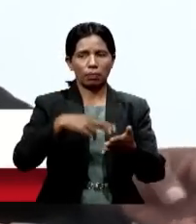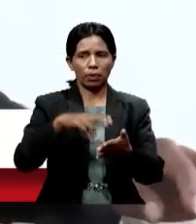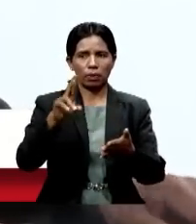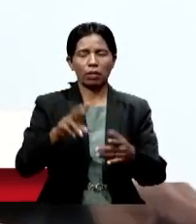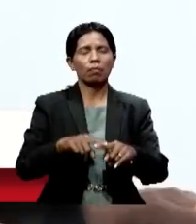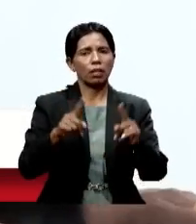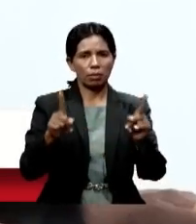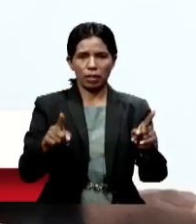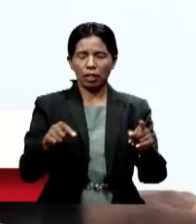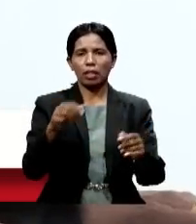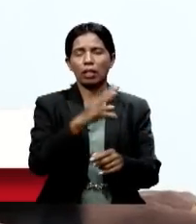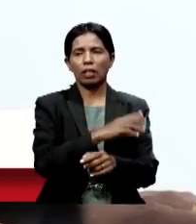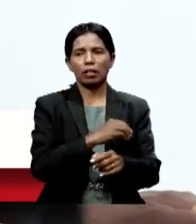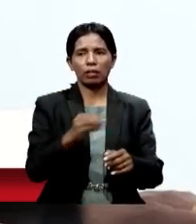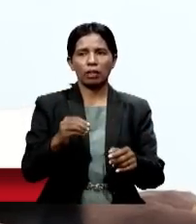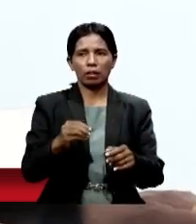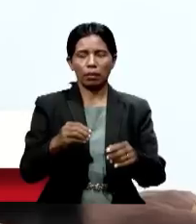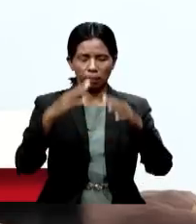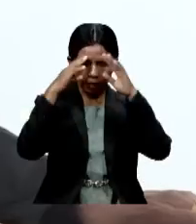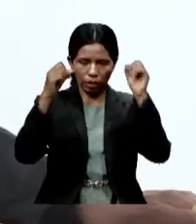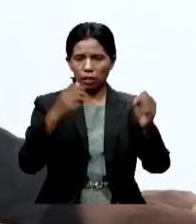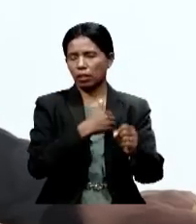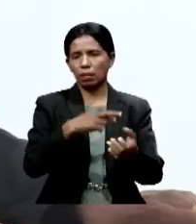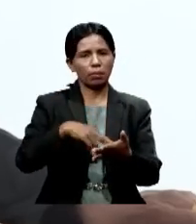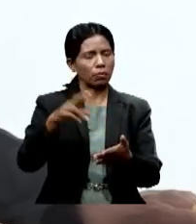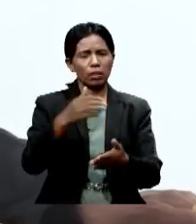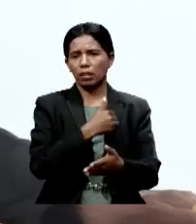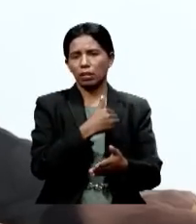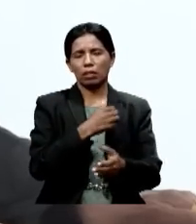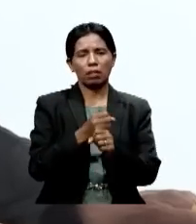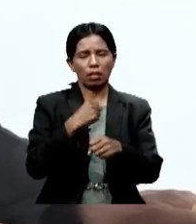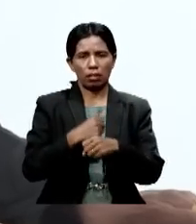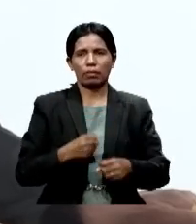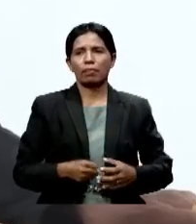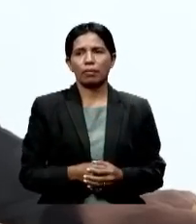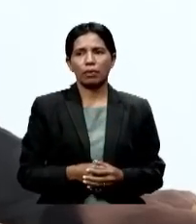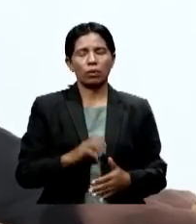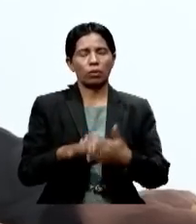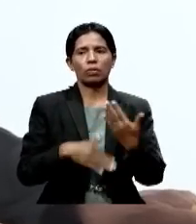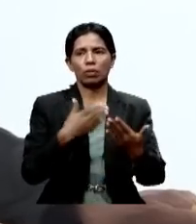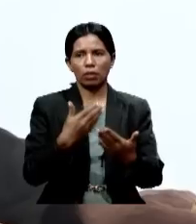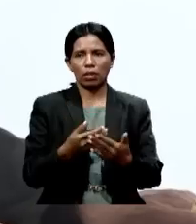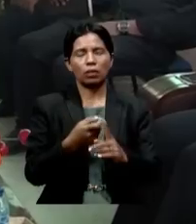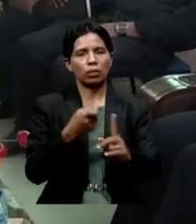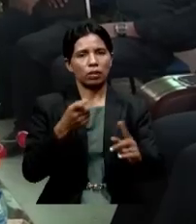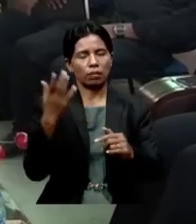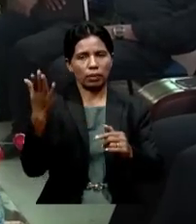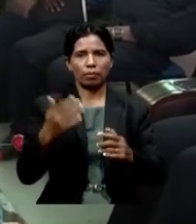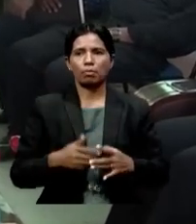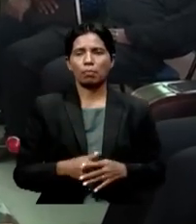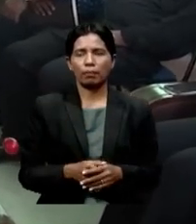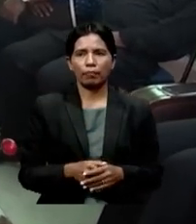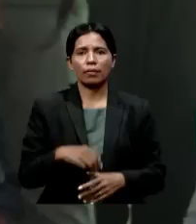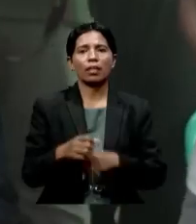o Conselho Presidente se dá promulga, tem que ter lá bem rápido. Portanto, sei, ele é o Senhor.